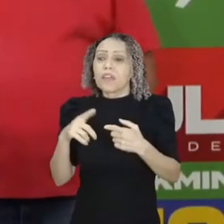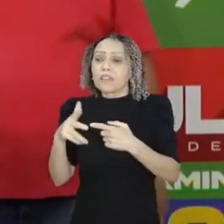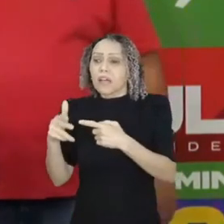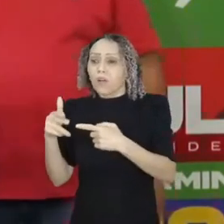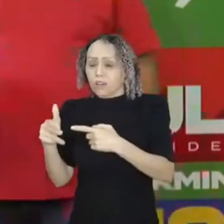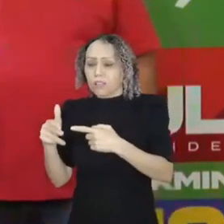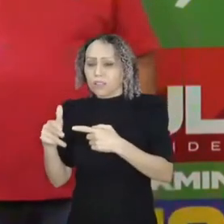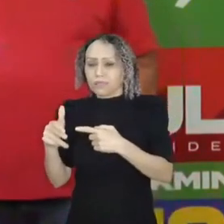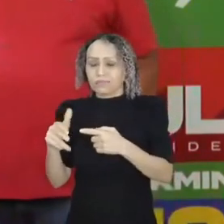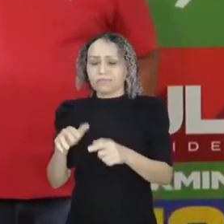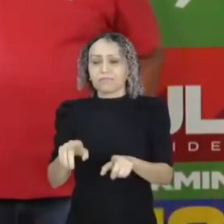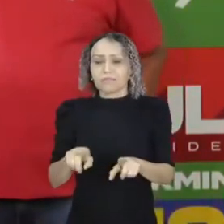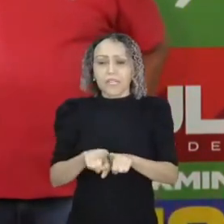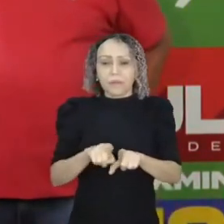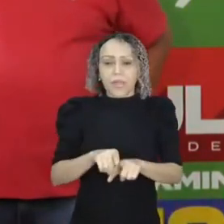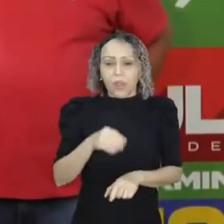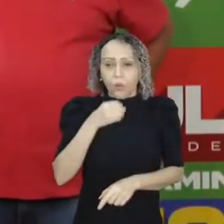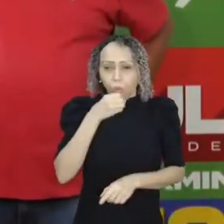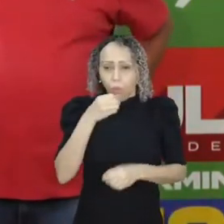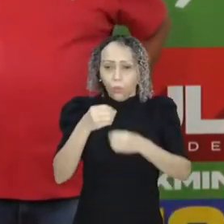Obrigado, gente.